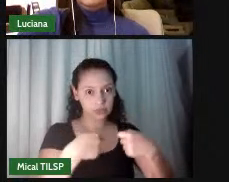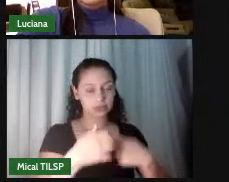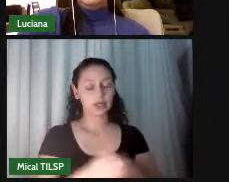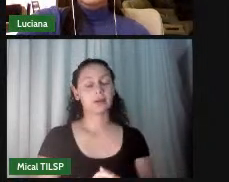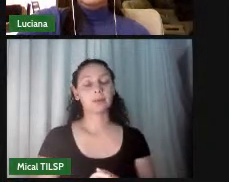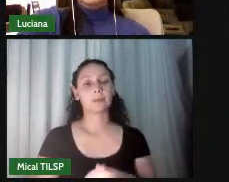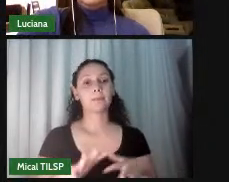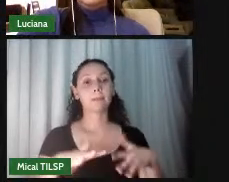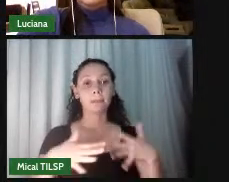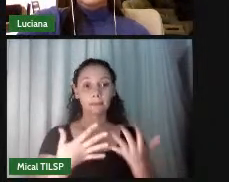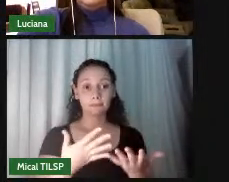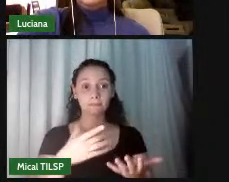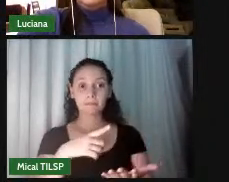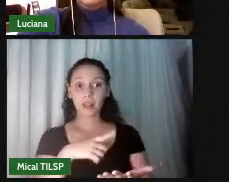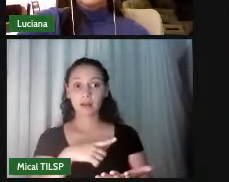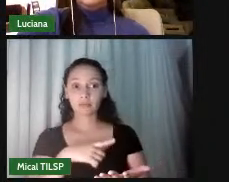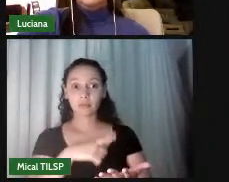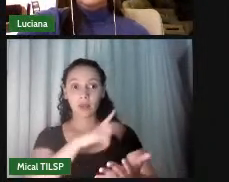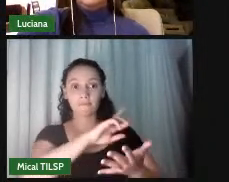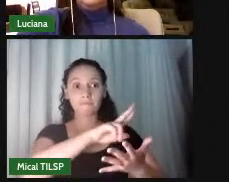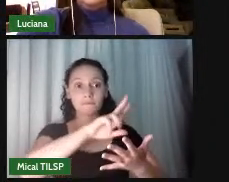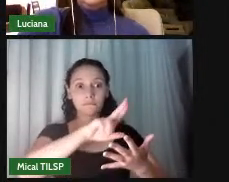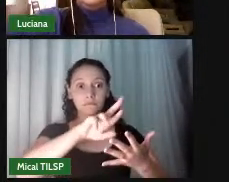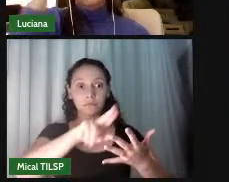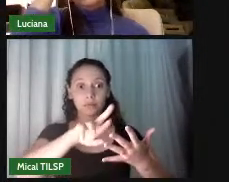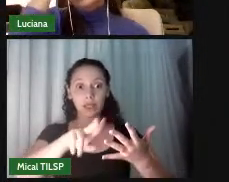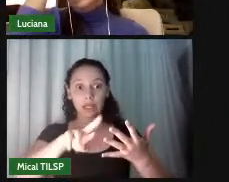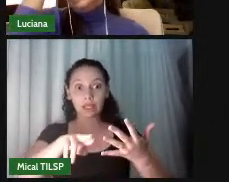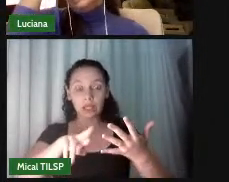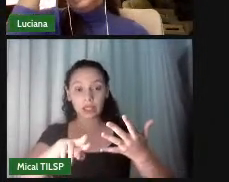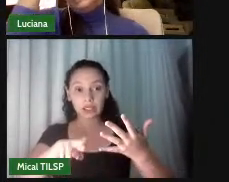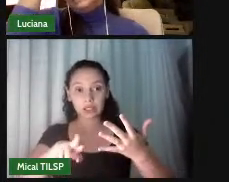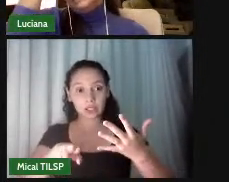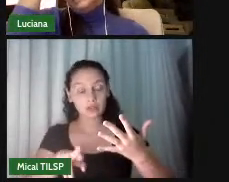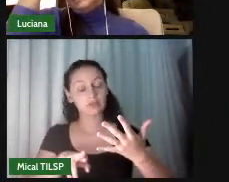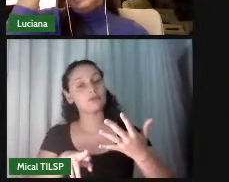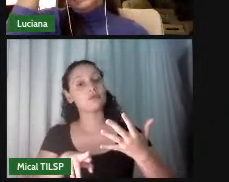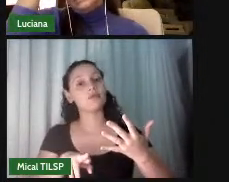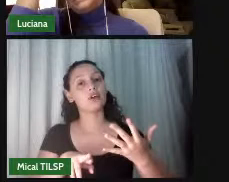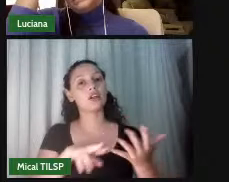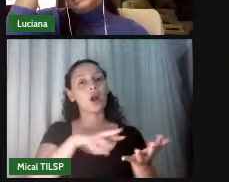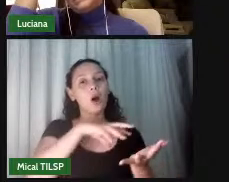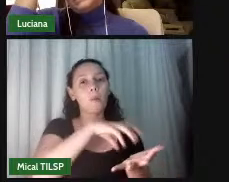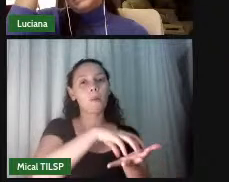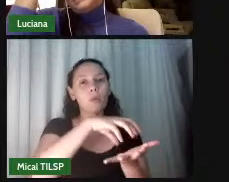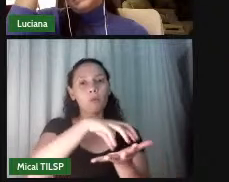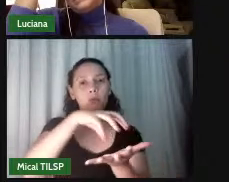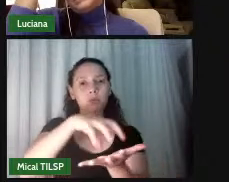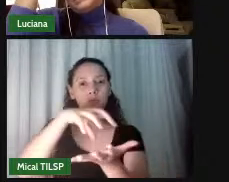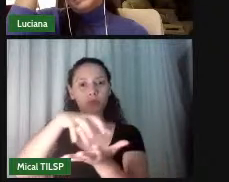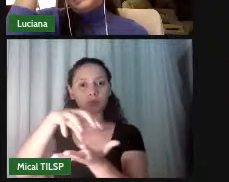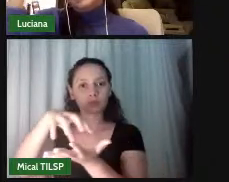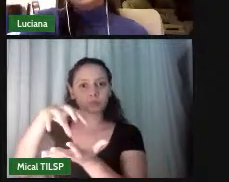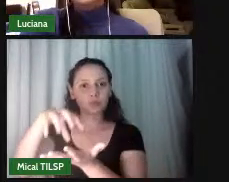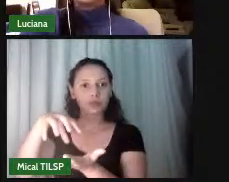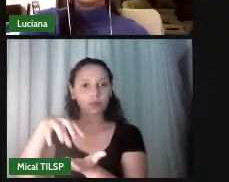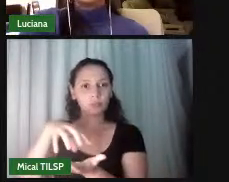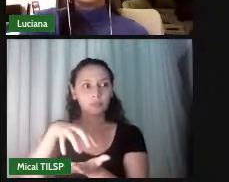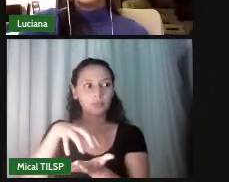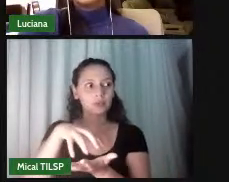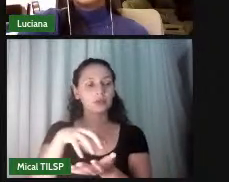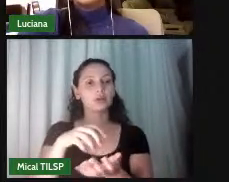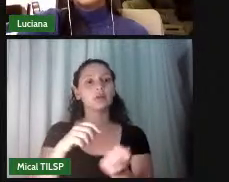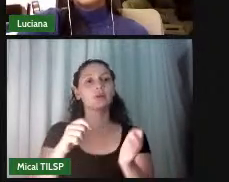nas diferentes esferas públicas, núcleos, centros, órgãos, tá, destinados